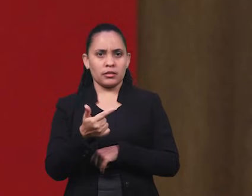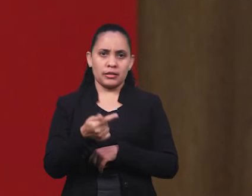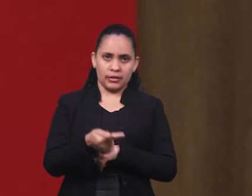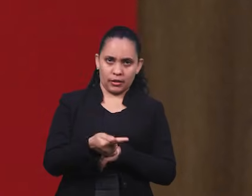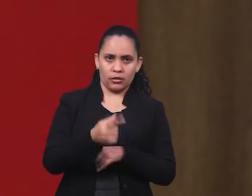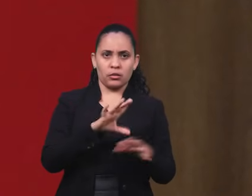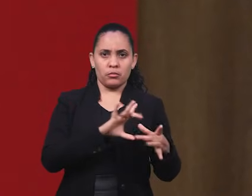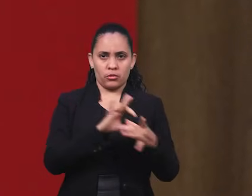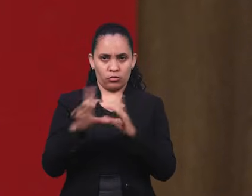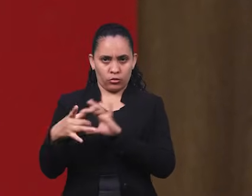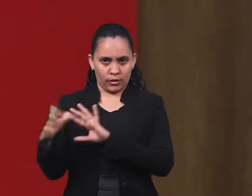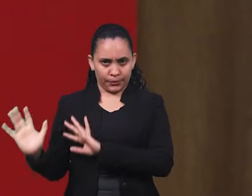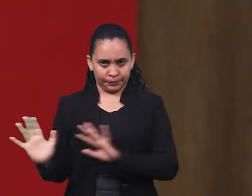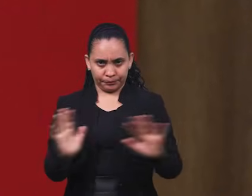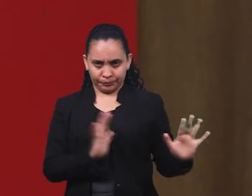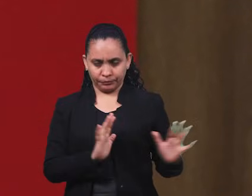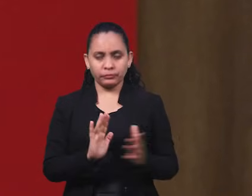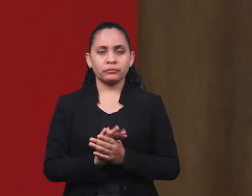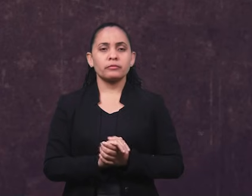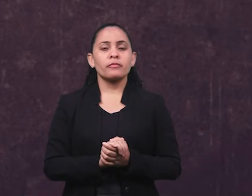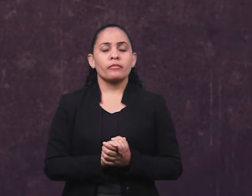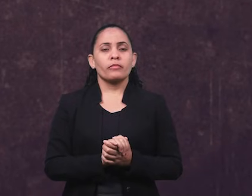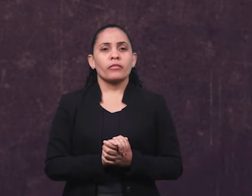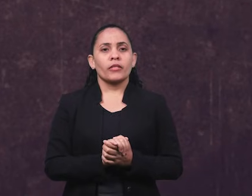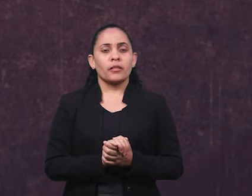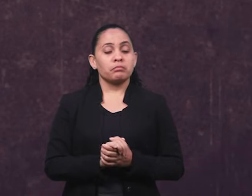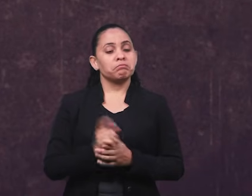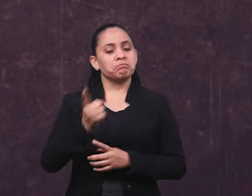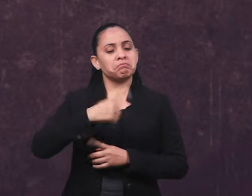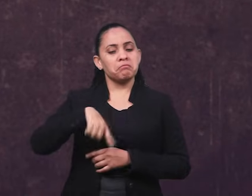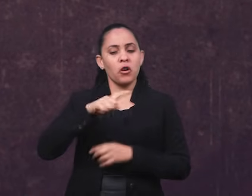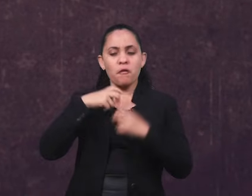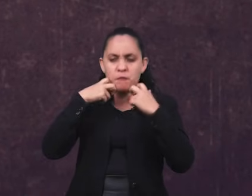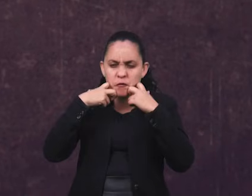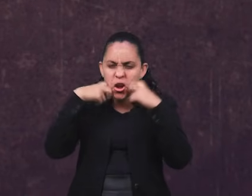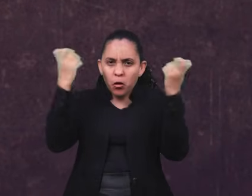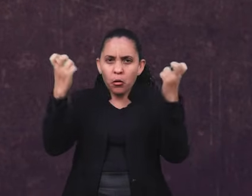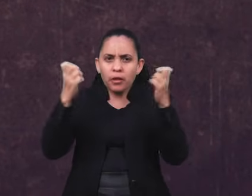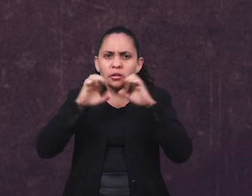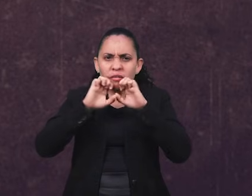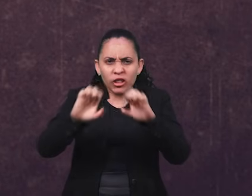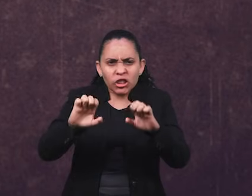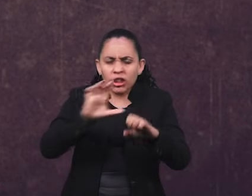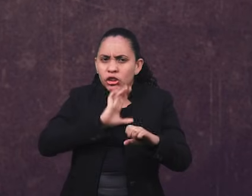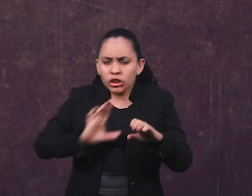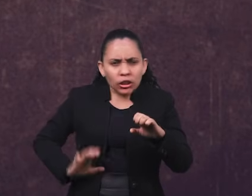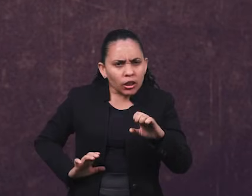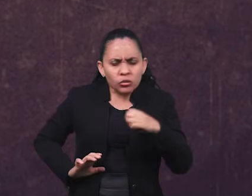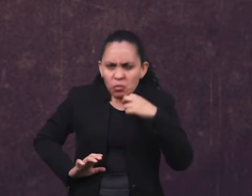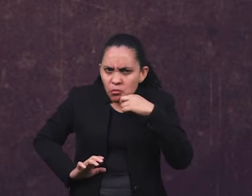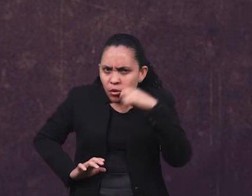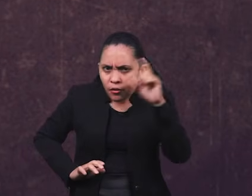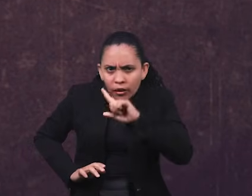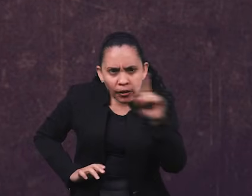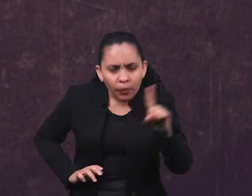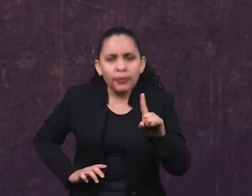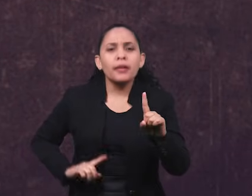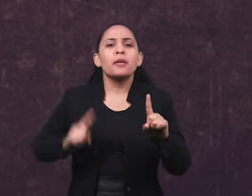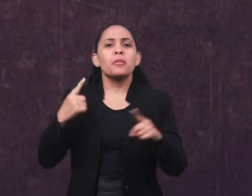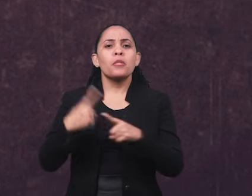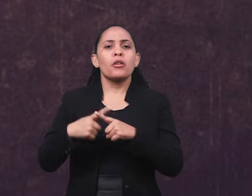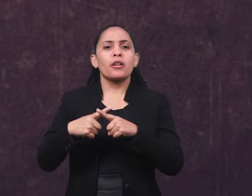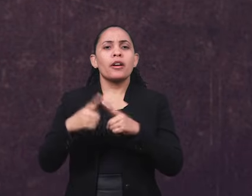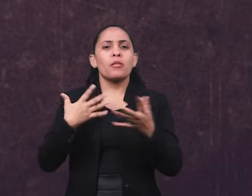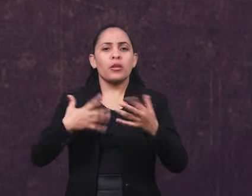do contexto. Diz assim: porque não me envergonho do evangelho de Cristo, pois é o poder de Deus para